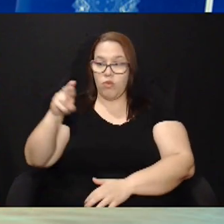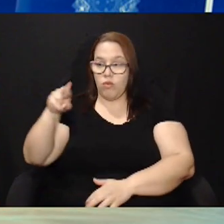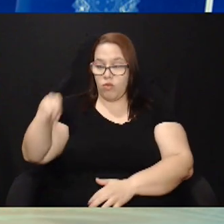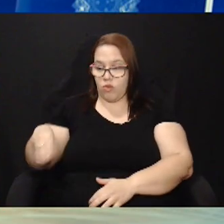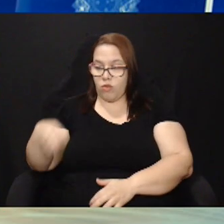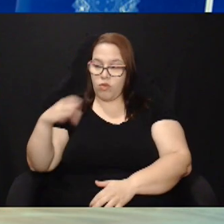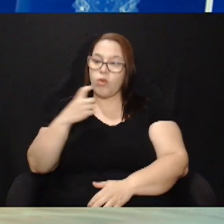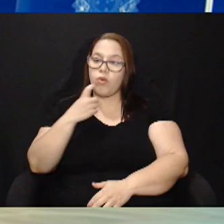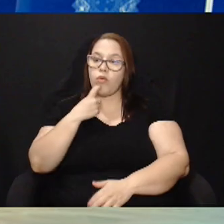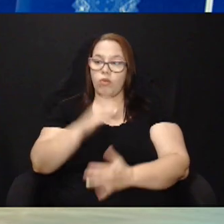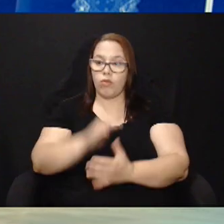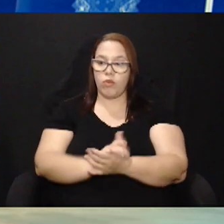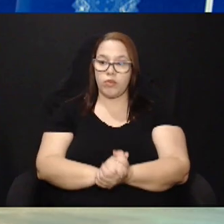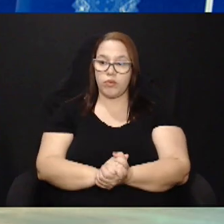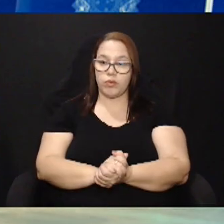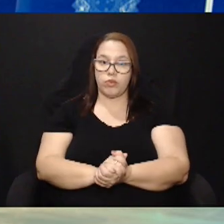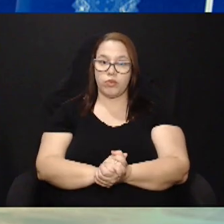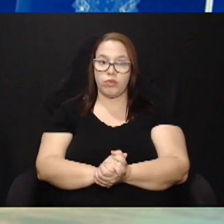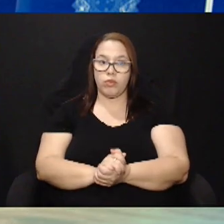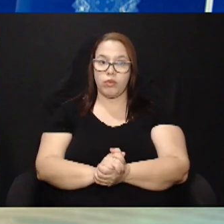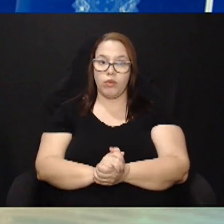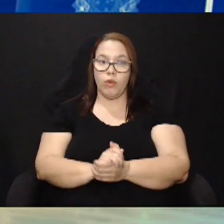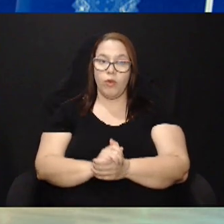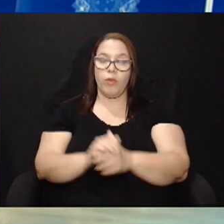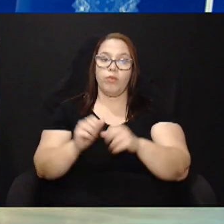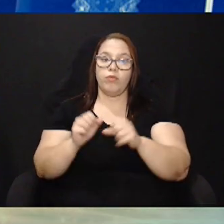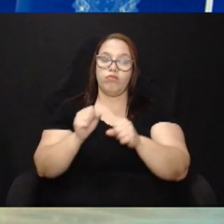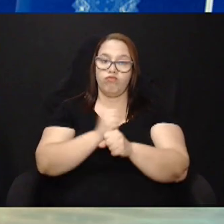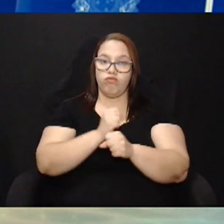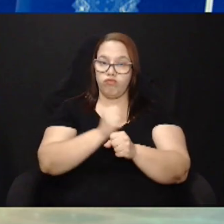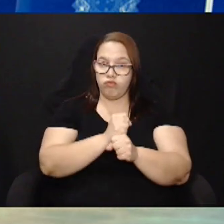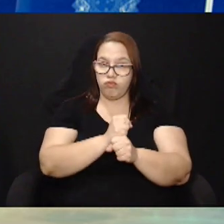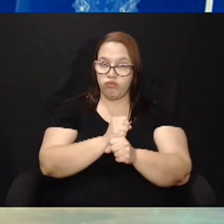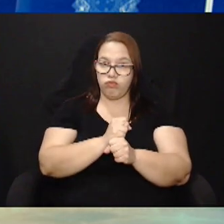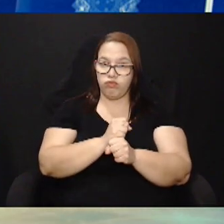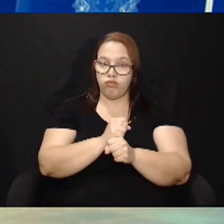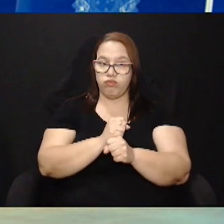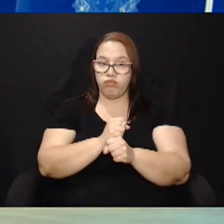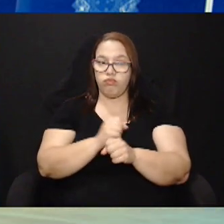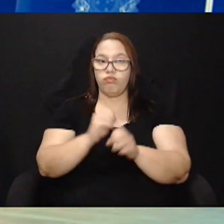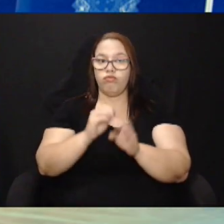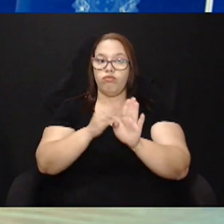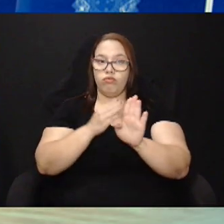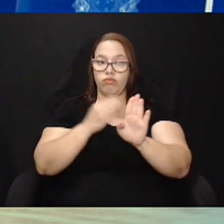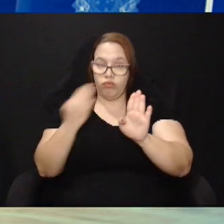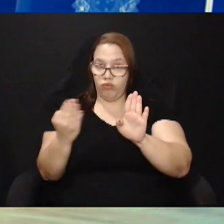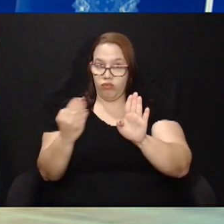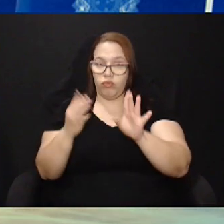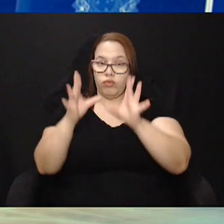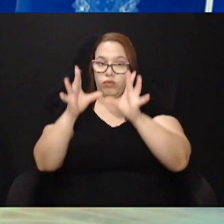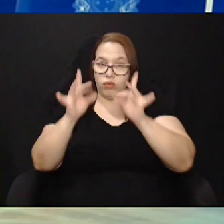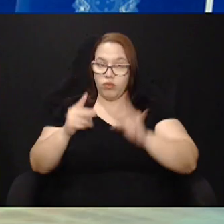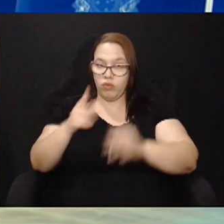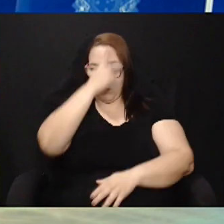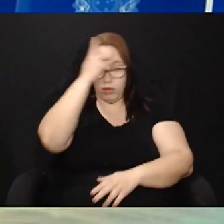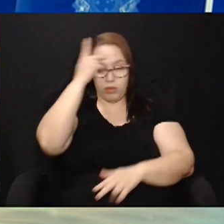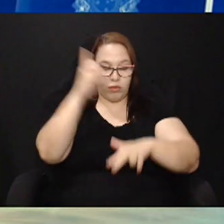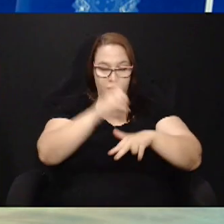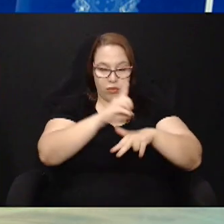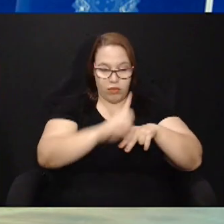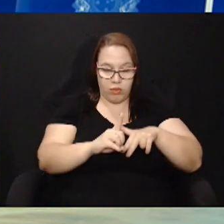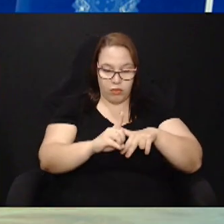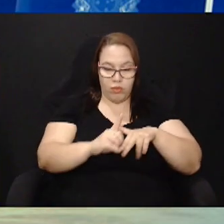Campinas. Montador de móveis. Porteiro. Esta vaga é exclusiva para pessoas com